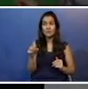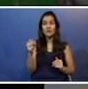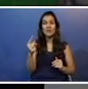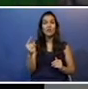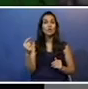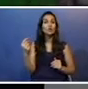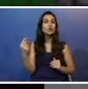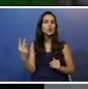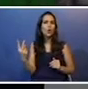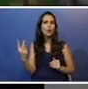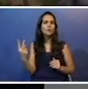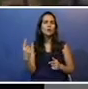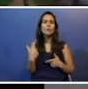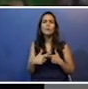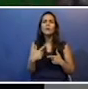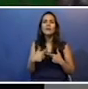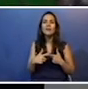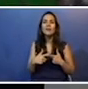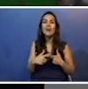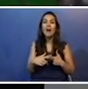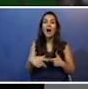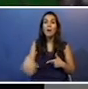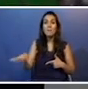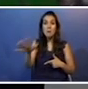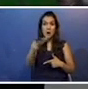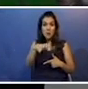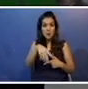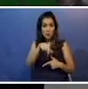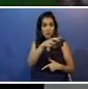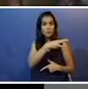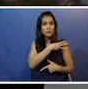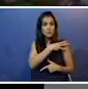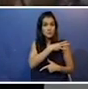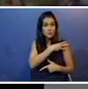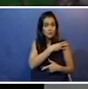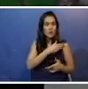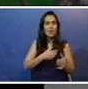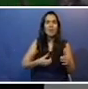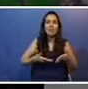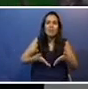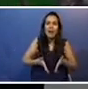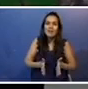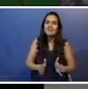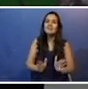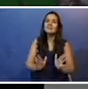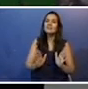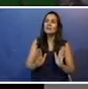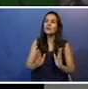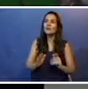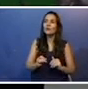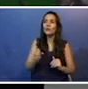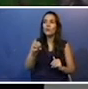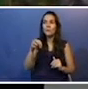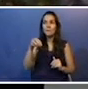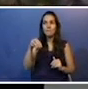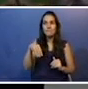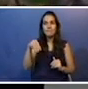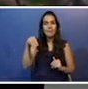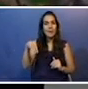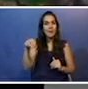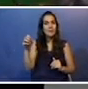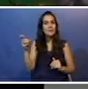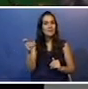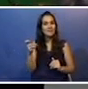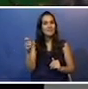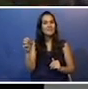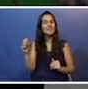2012. Porque a maioria das crianças do terceiro ano completaram 8 anos esse ano. Mas se